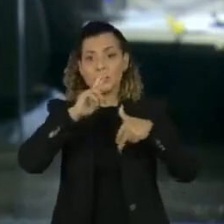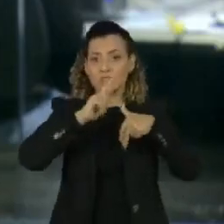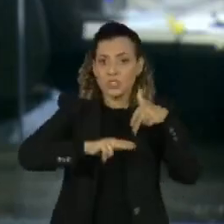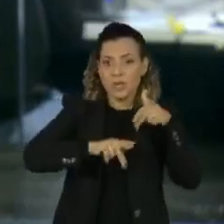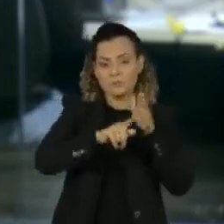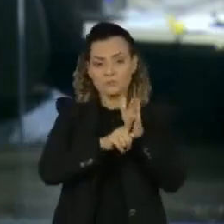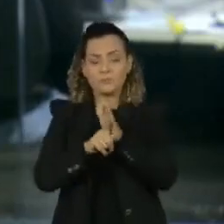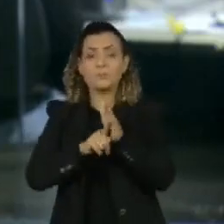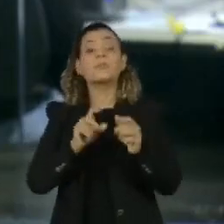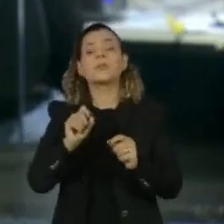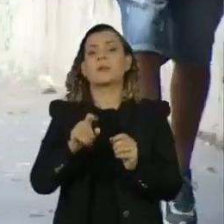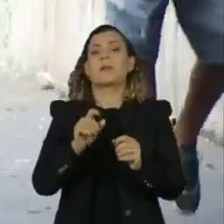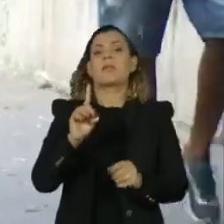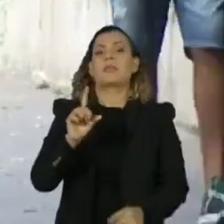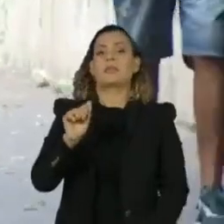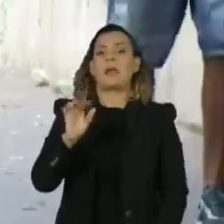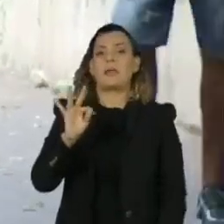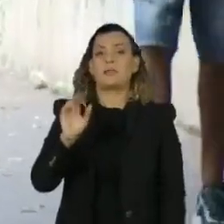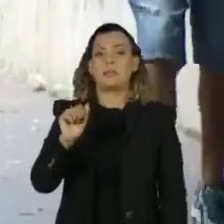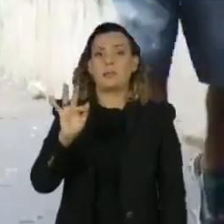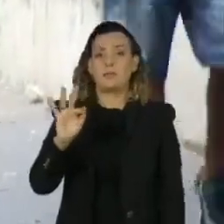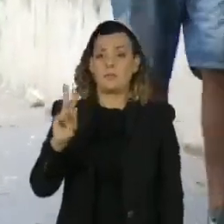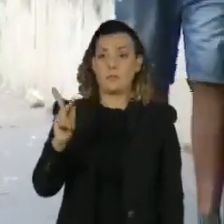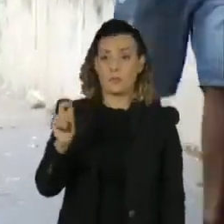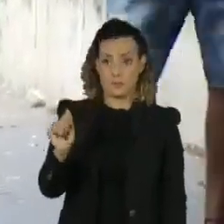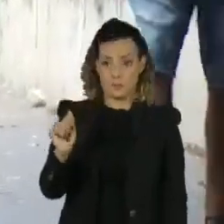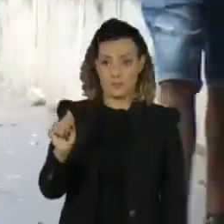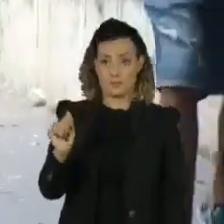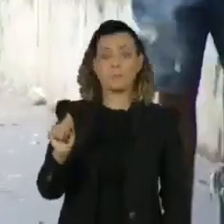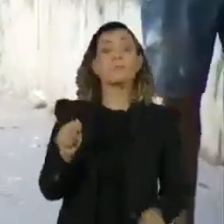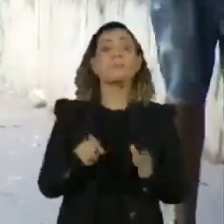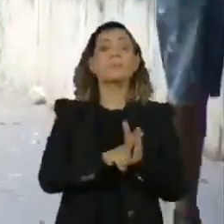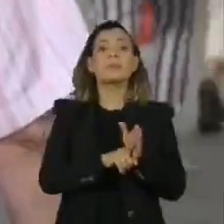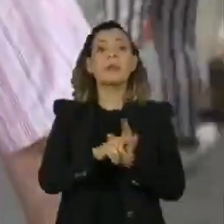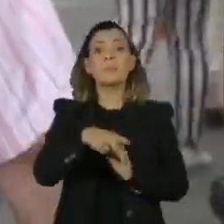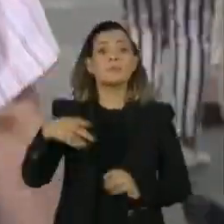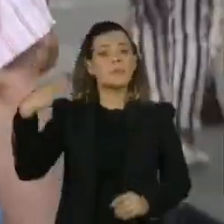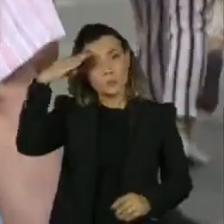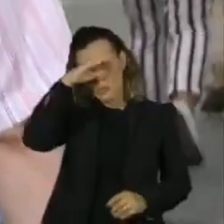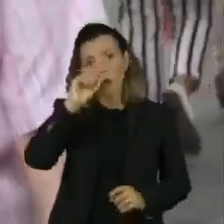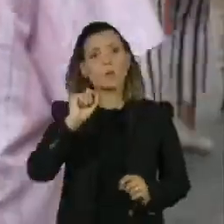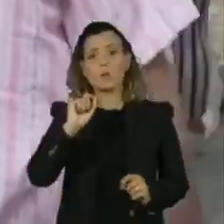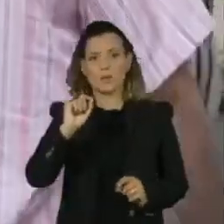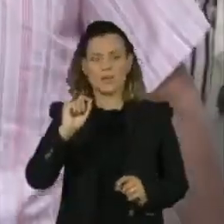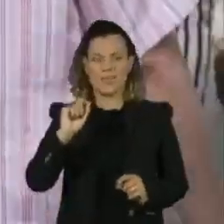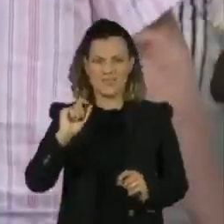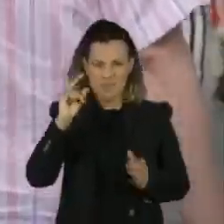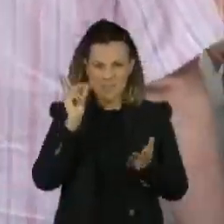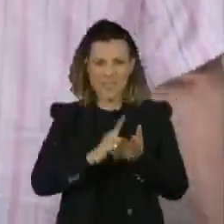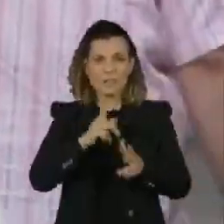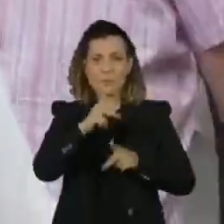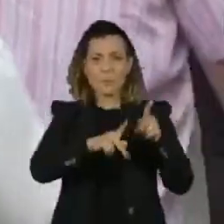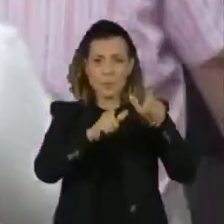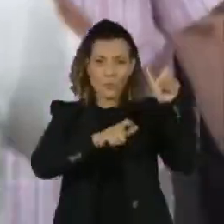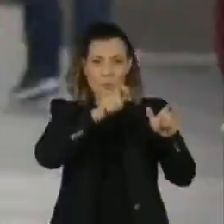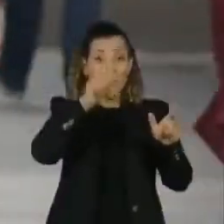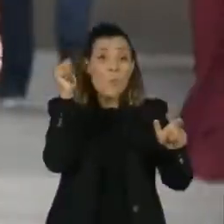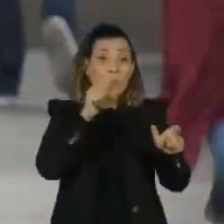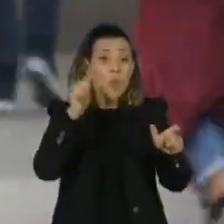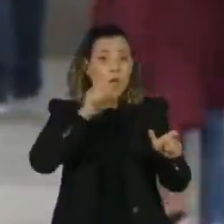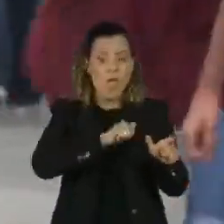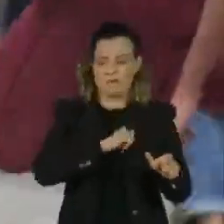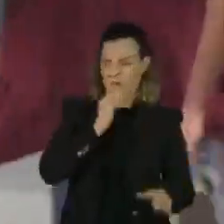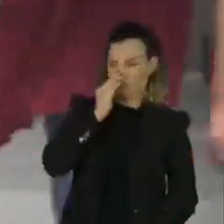última pesquisa Datafolha. A intenção de voto em Bolsonaro entre as mulheres em todas as faixas de renda é sempre